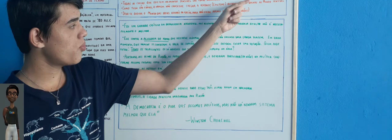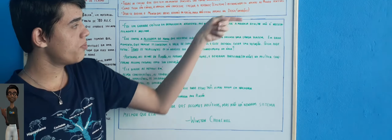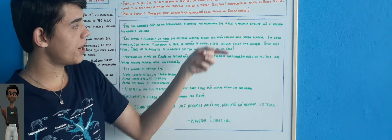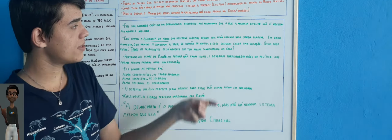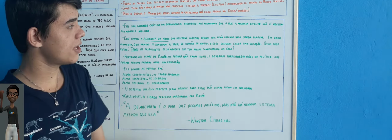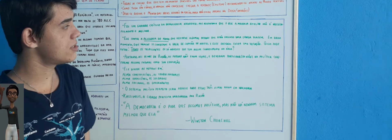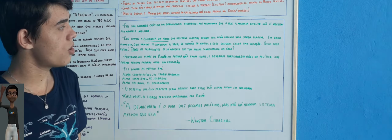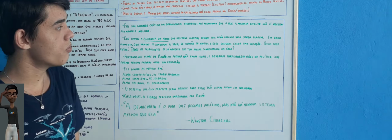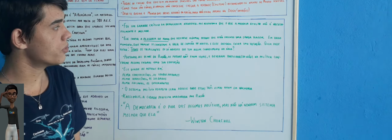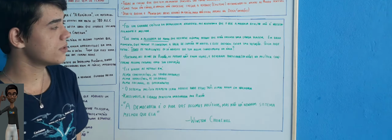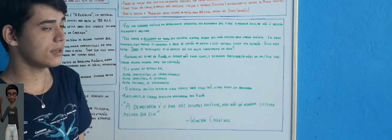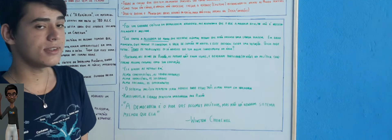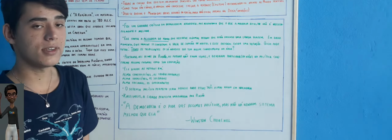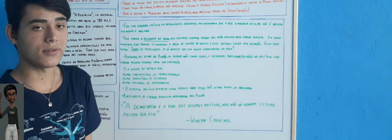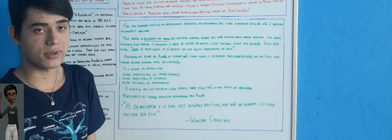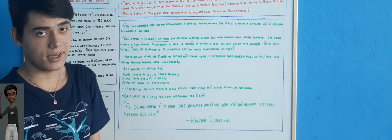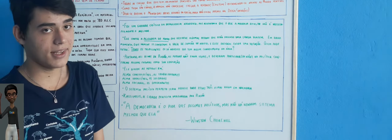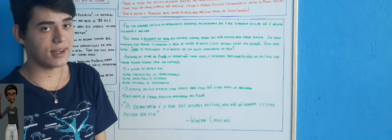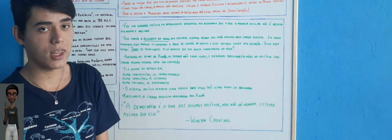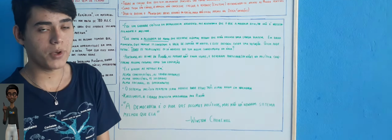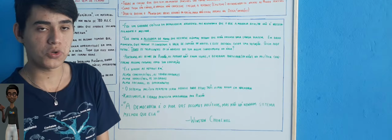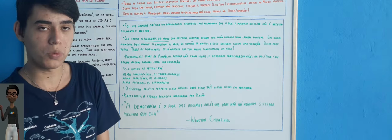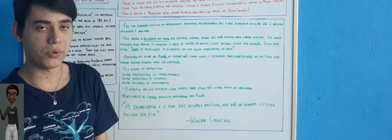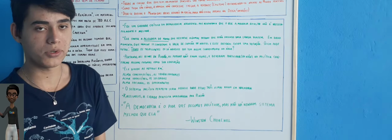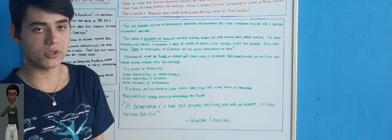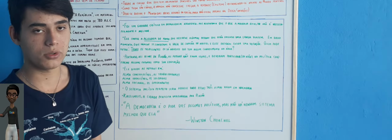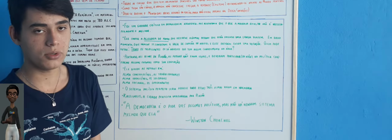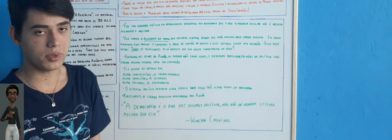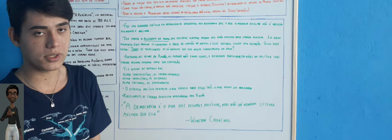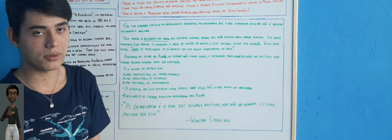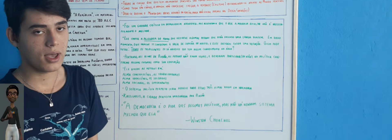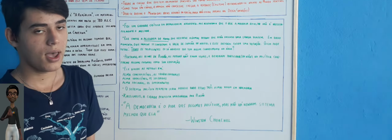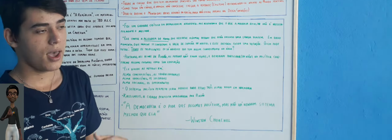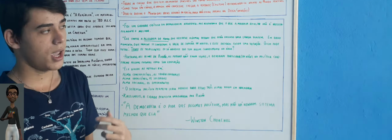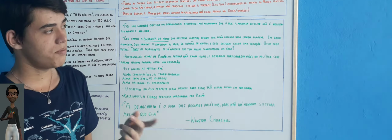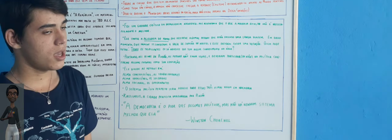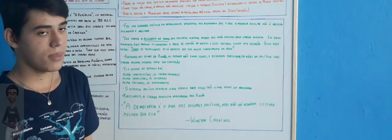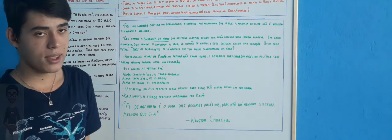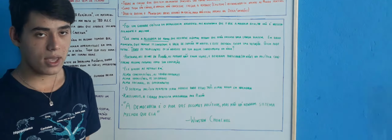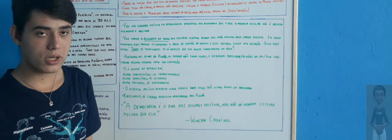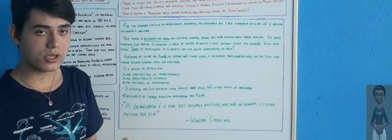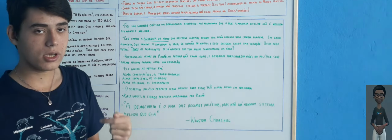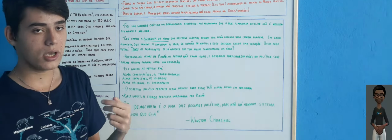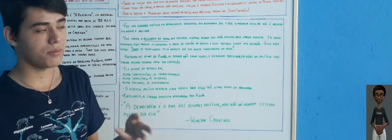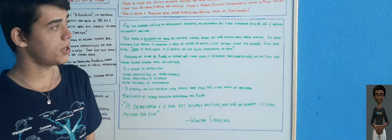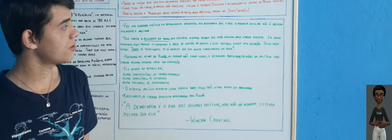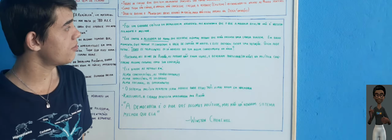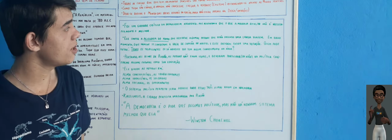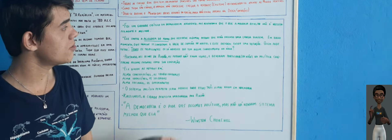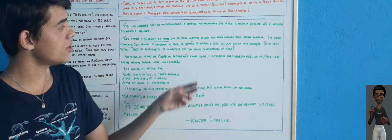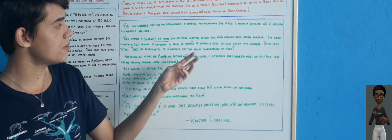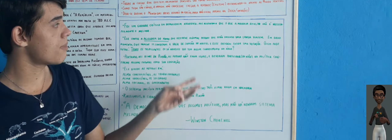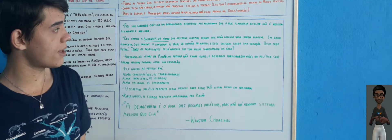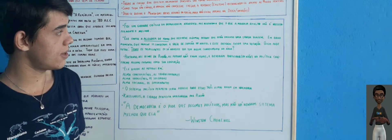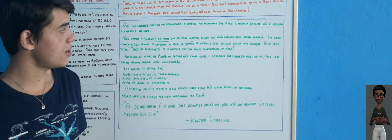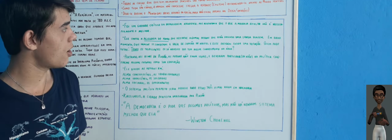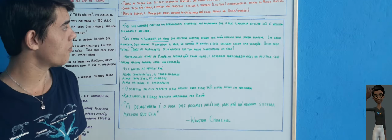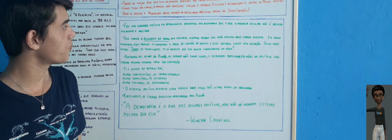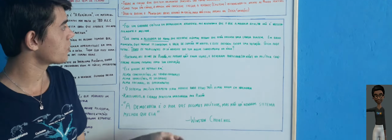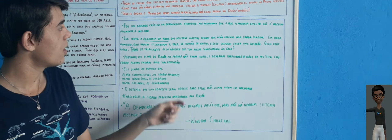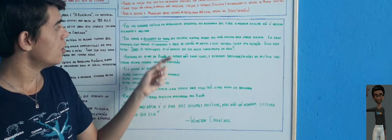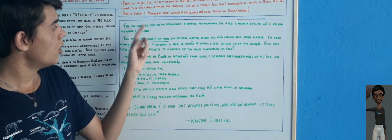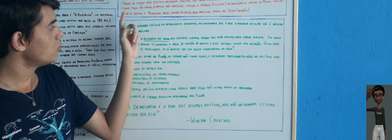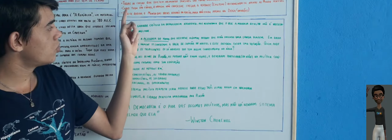o corpo pertence ao mundo sensível, que é exatamente o oposto de tudo isso. É impermanente, imperfeito e